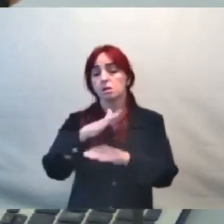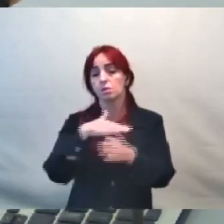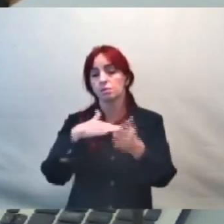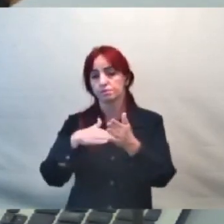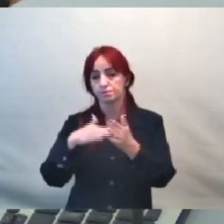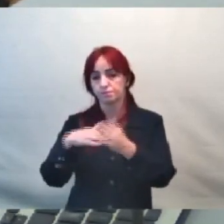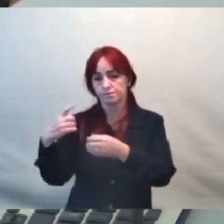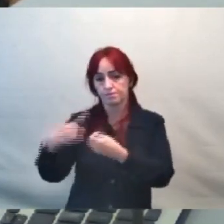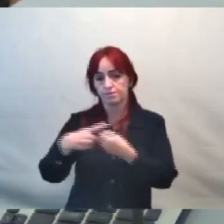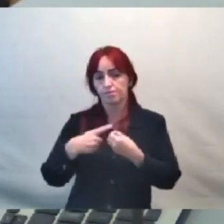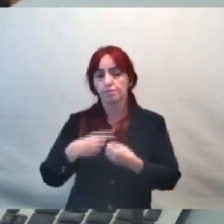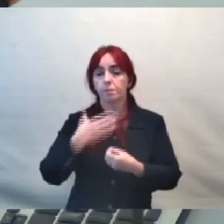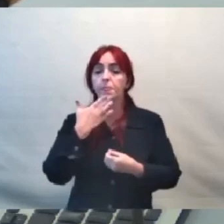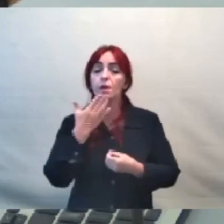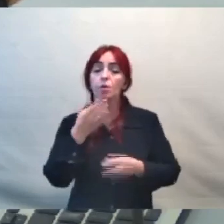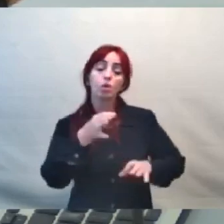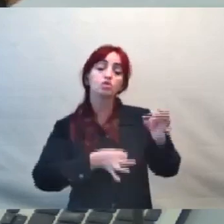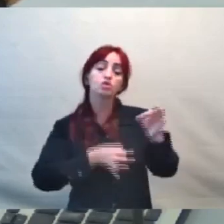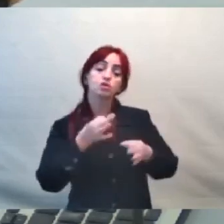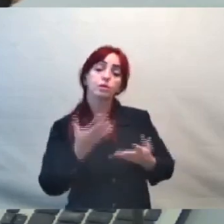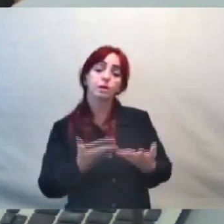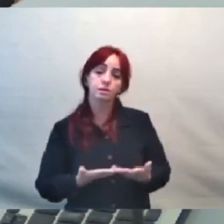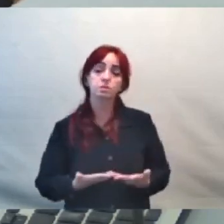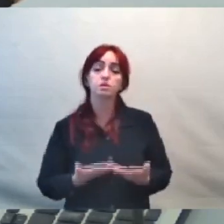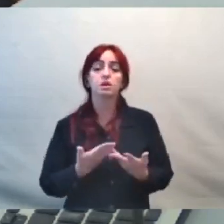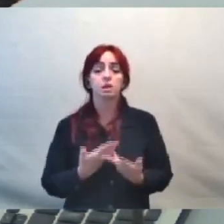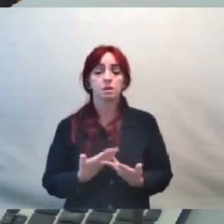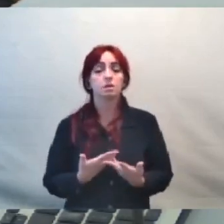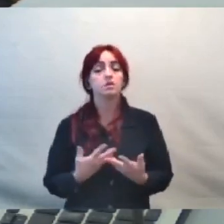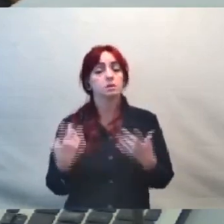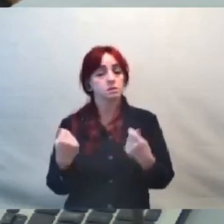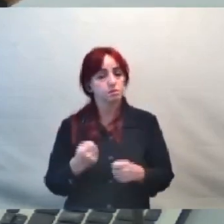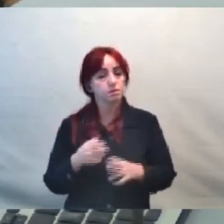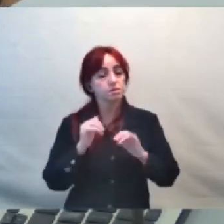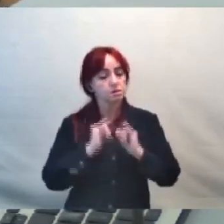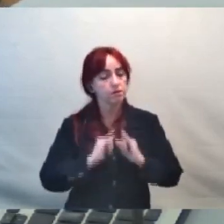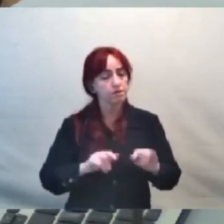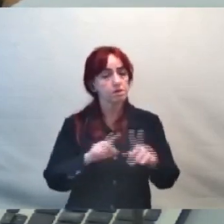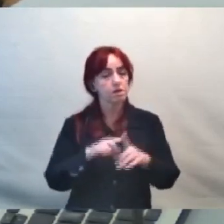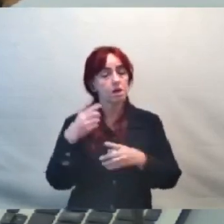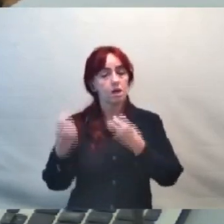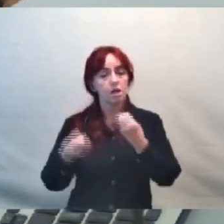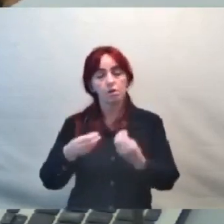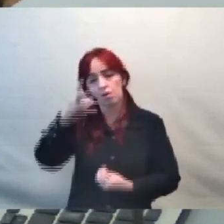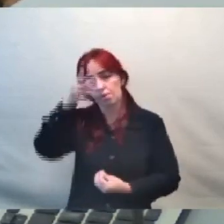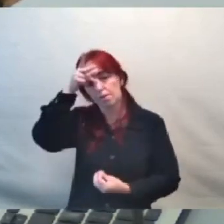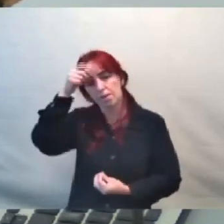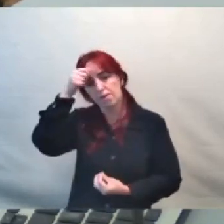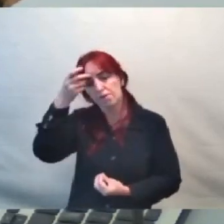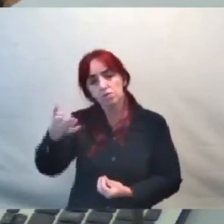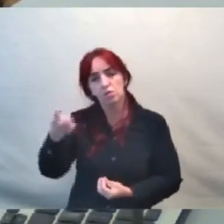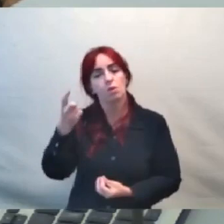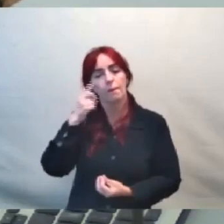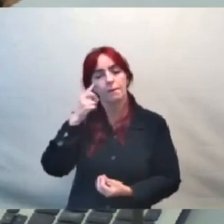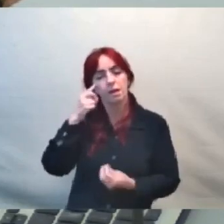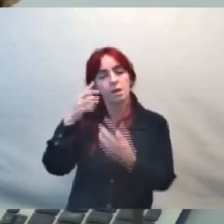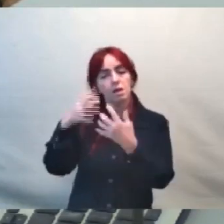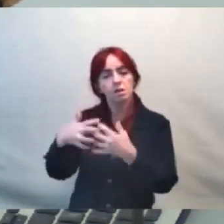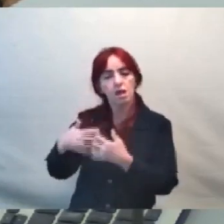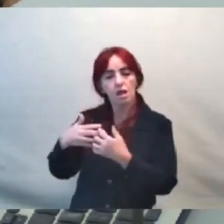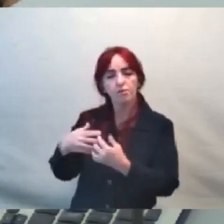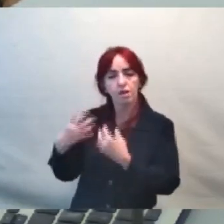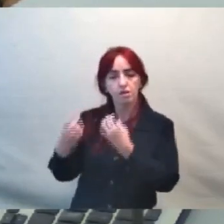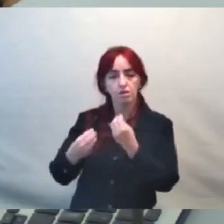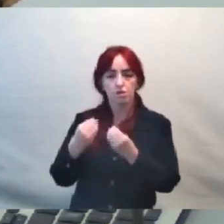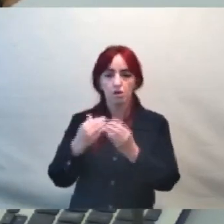são as justificativas a que se deve e como é que a prefeitura pensa, né? As metas